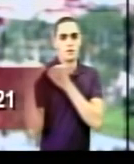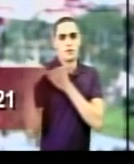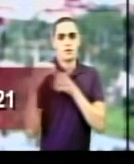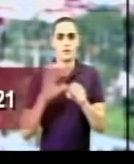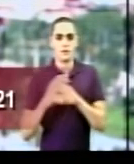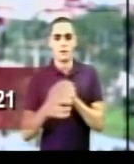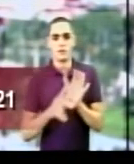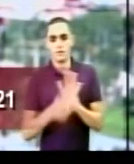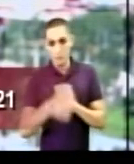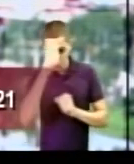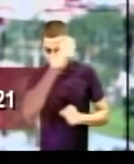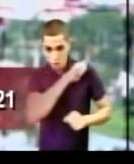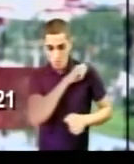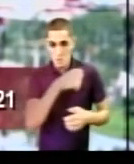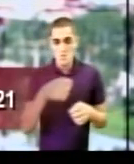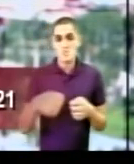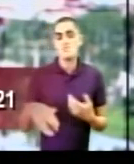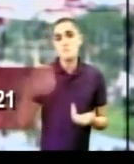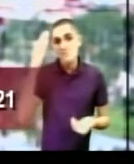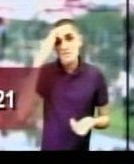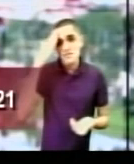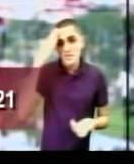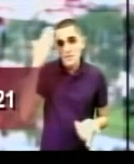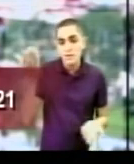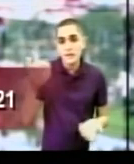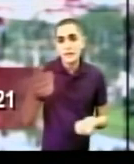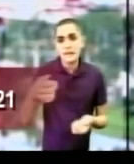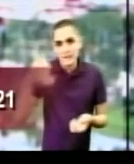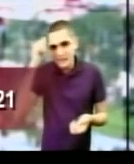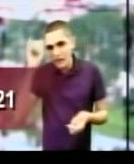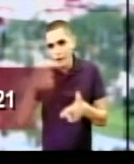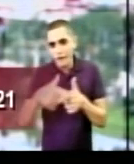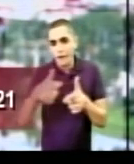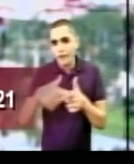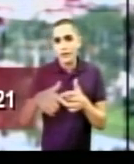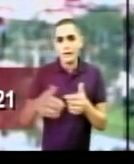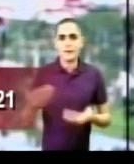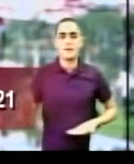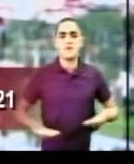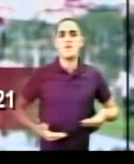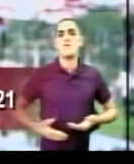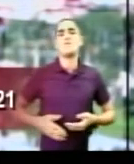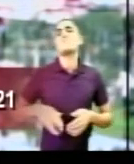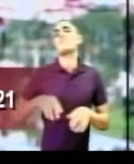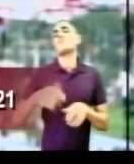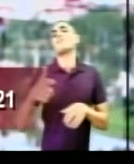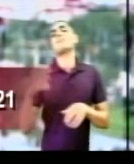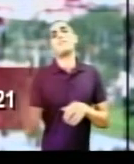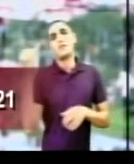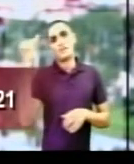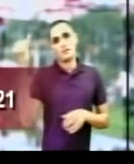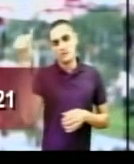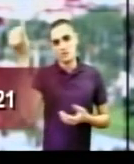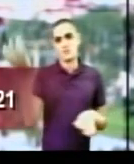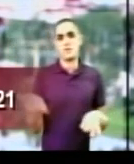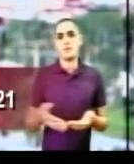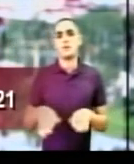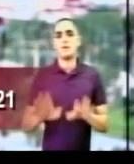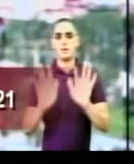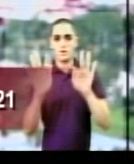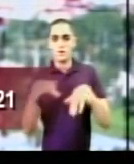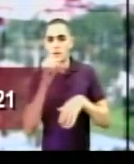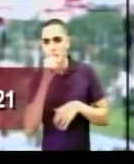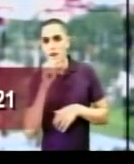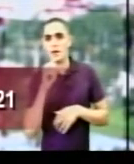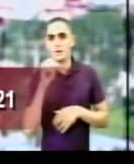fiscalização para coibir eventuais descumprimentos de serviços não essenciais aos fins de semana e após as 8 horas da noite, de